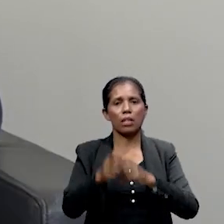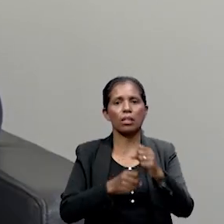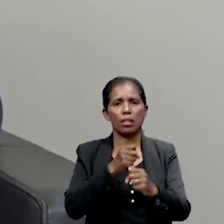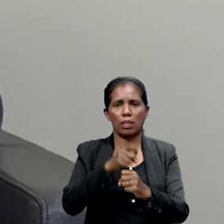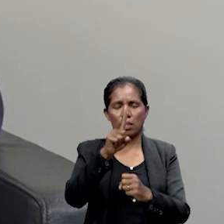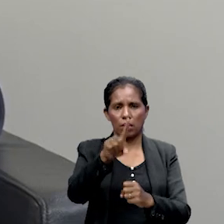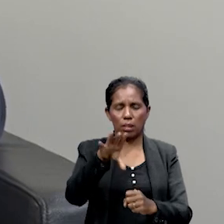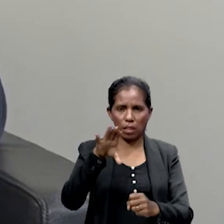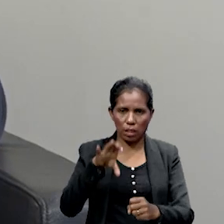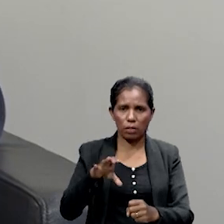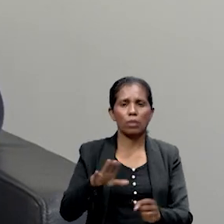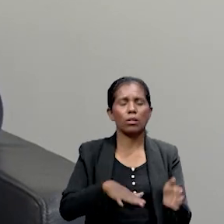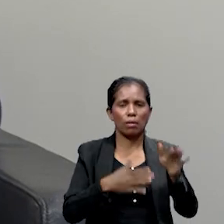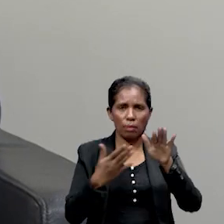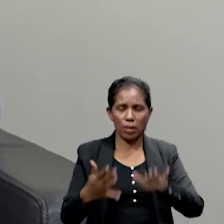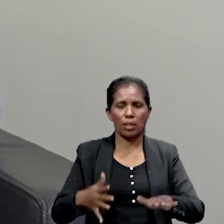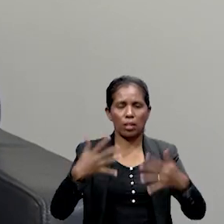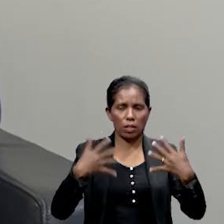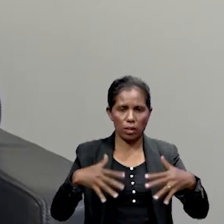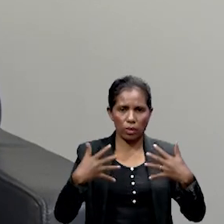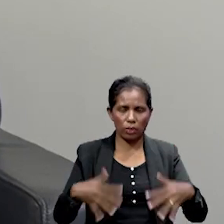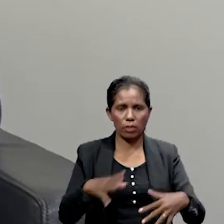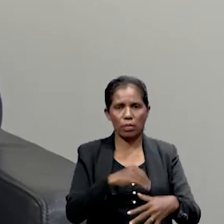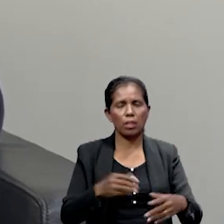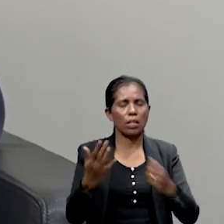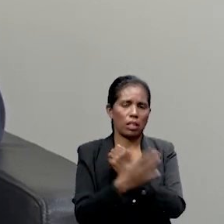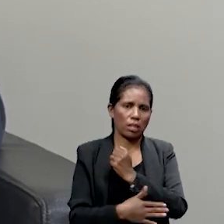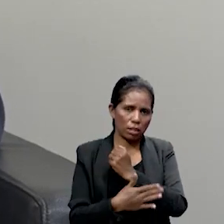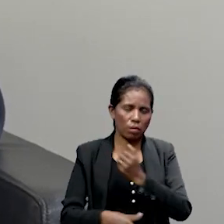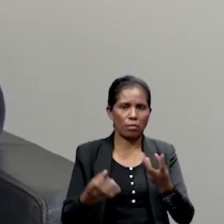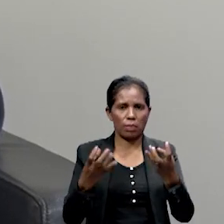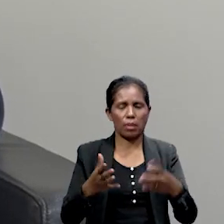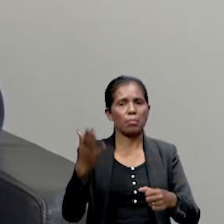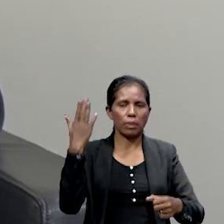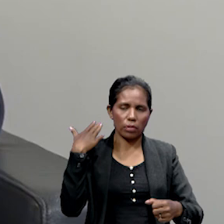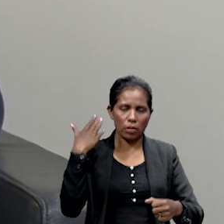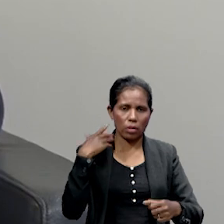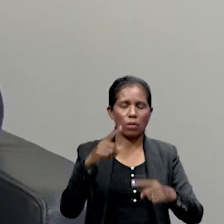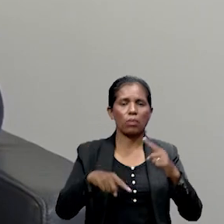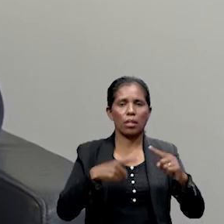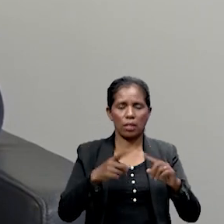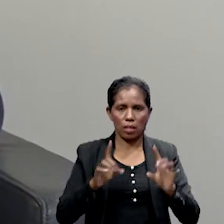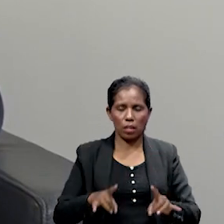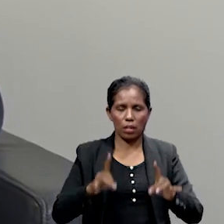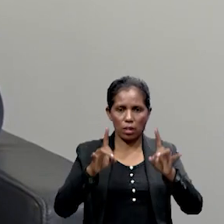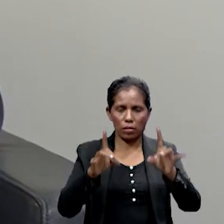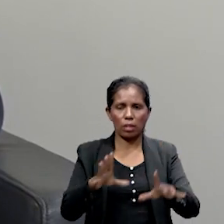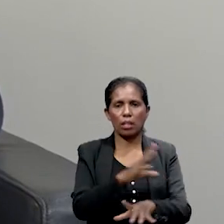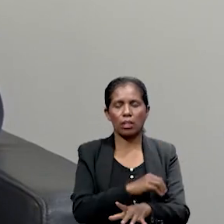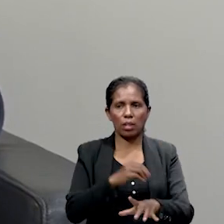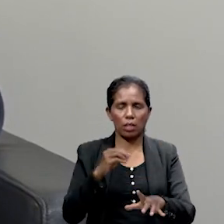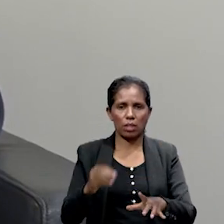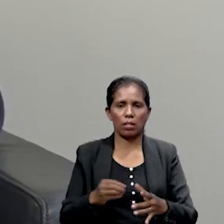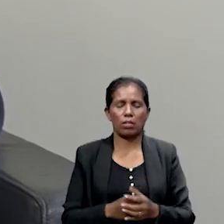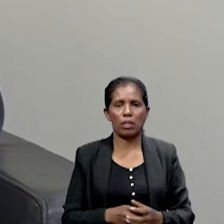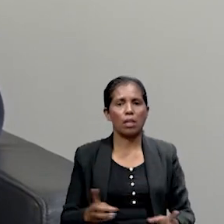alara mate ia funu ia raibar barak nebe ulu wahir australia se colonia inglesa